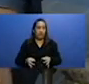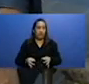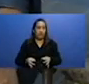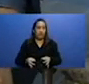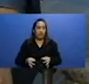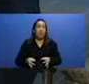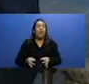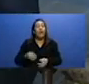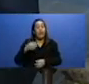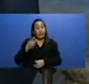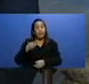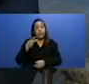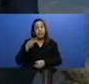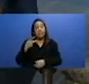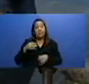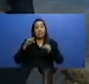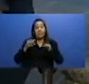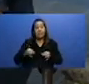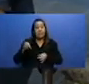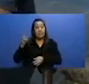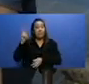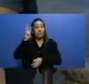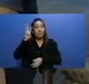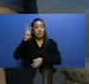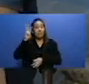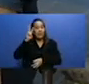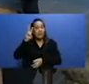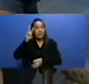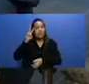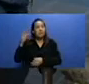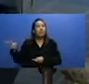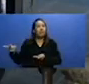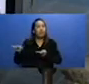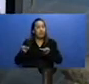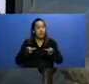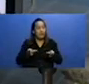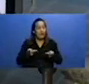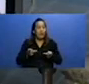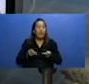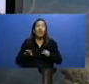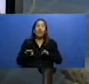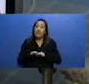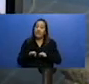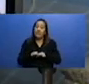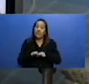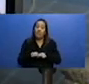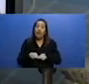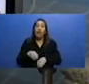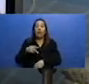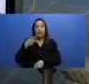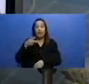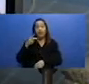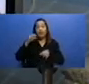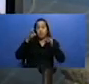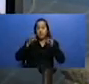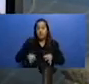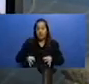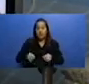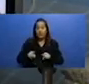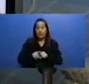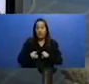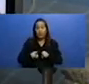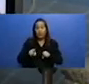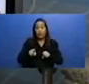razão porque hoje é terça-feira e a tia Camila vai toda terça-feira. Ele também tem razão porque a tia Camila liga e